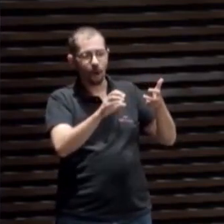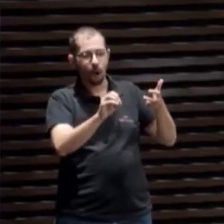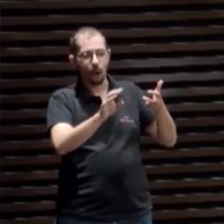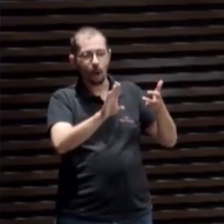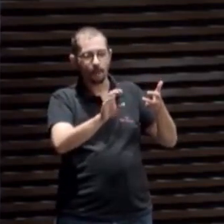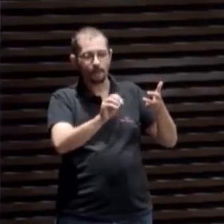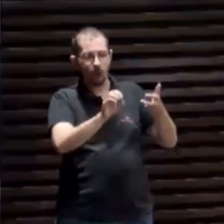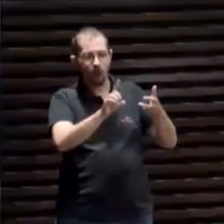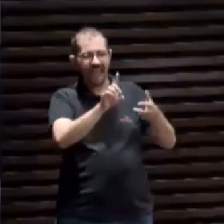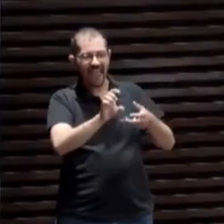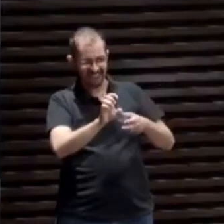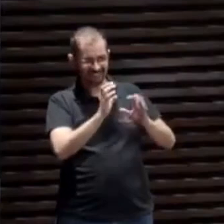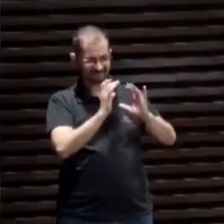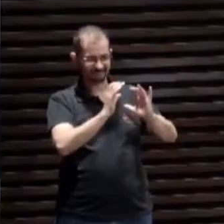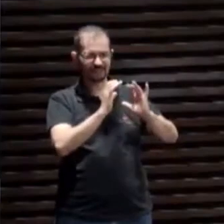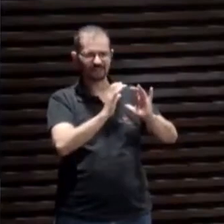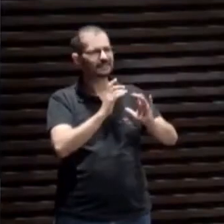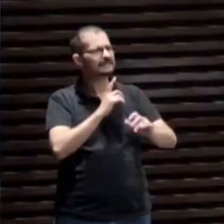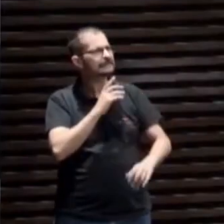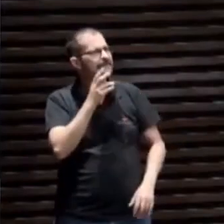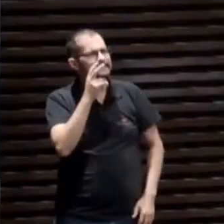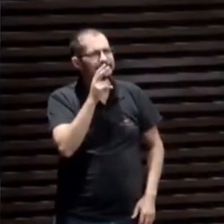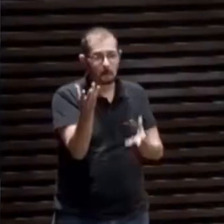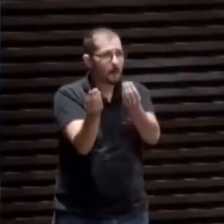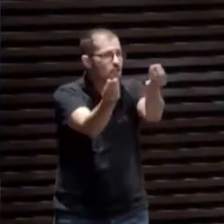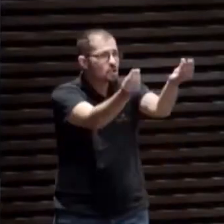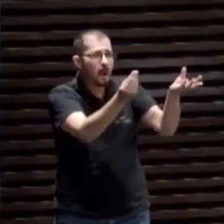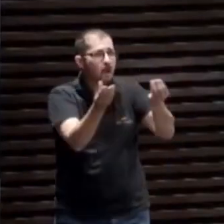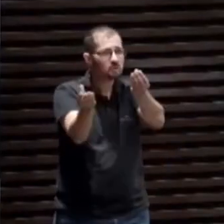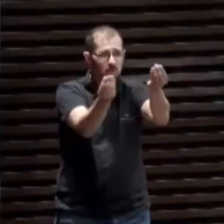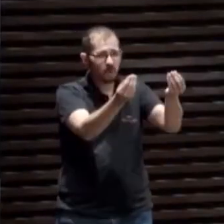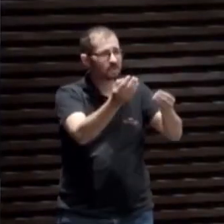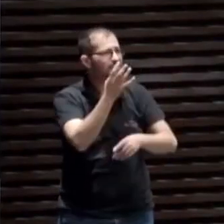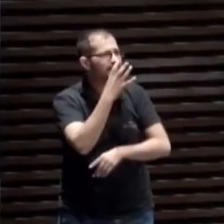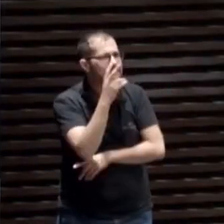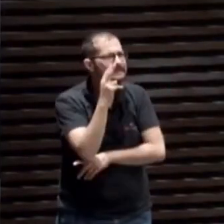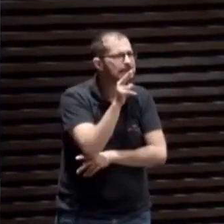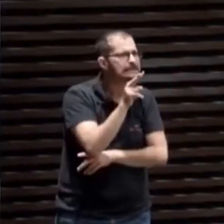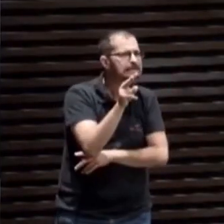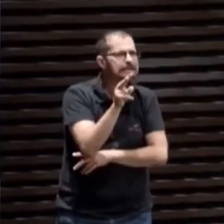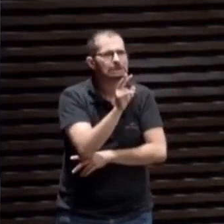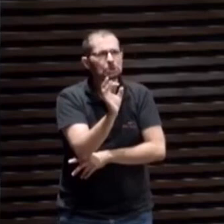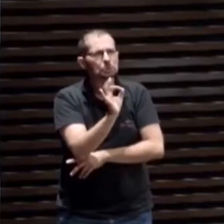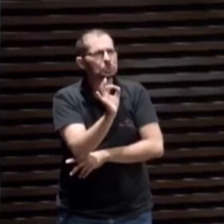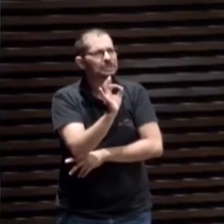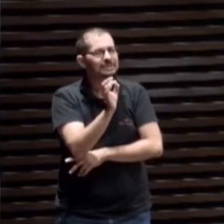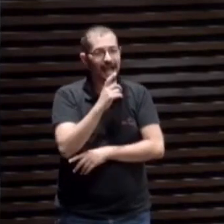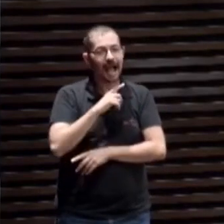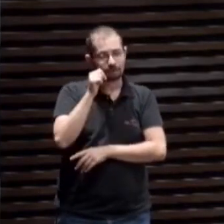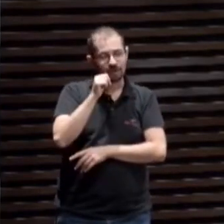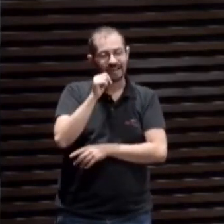foi mostrar. Ela estava querendo aculturar e desasnar